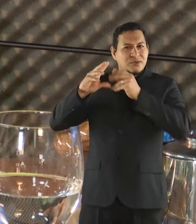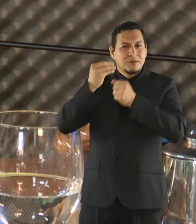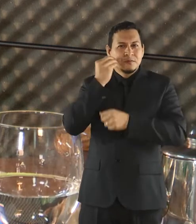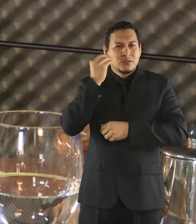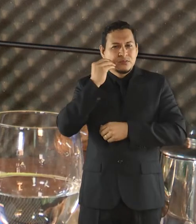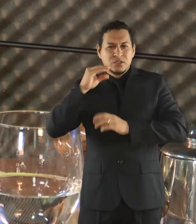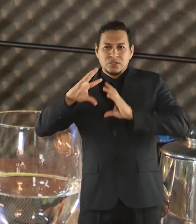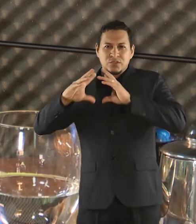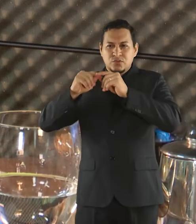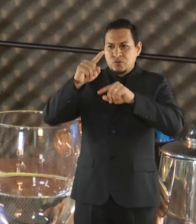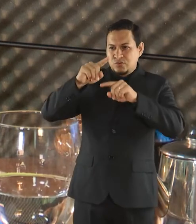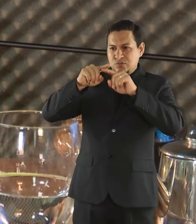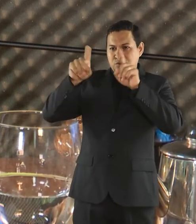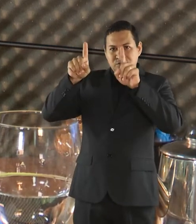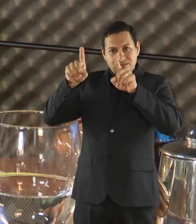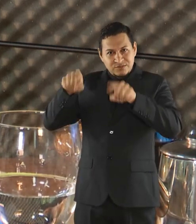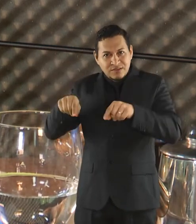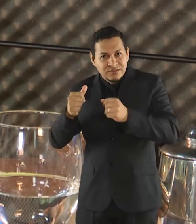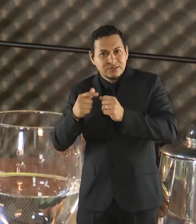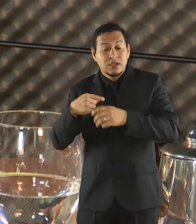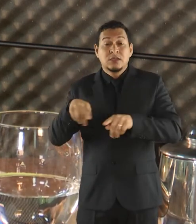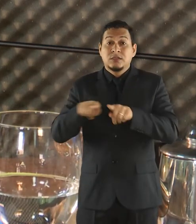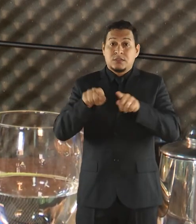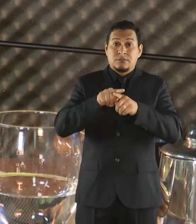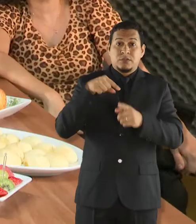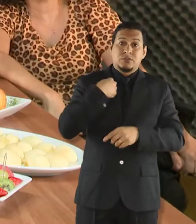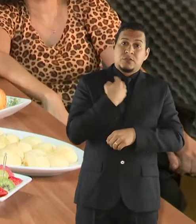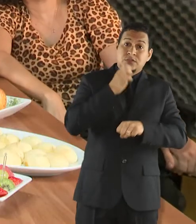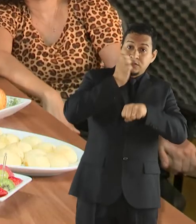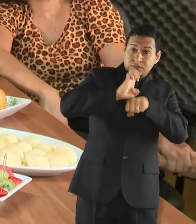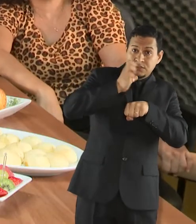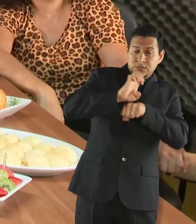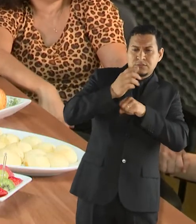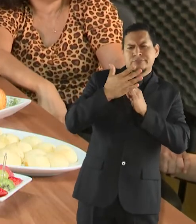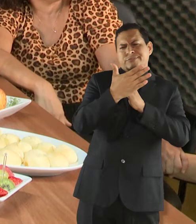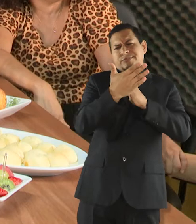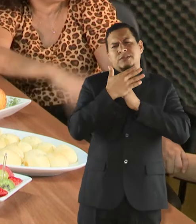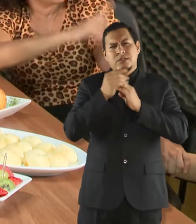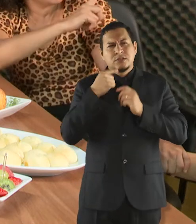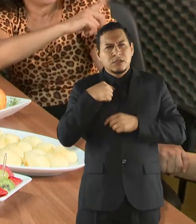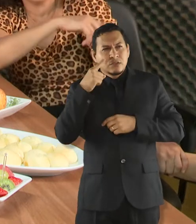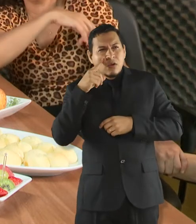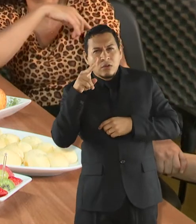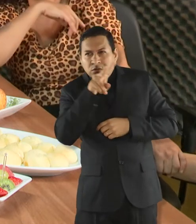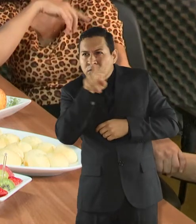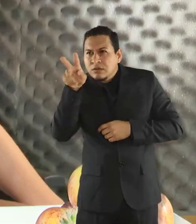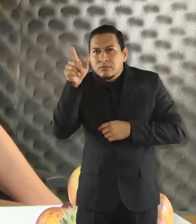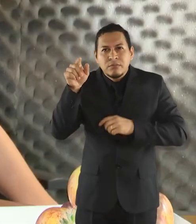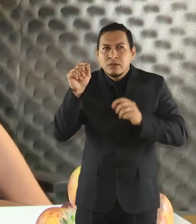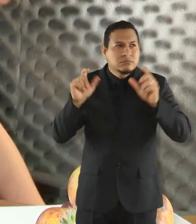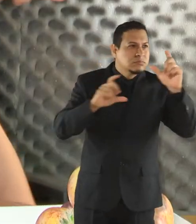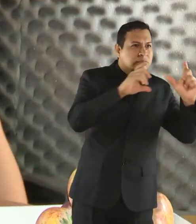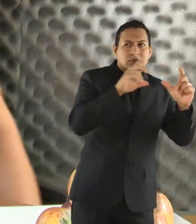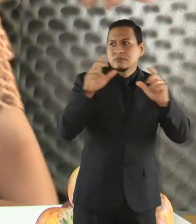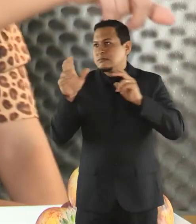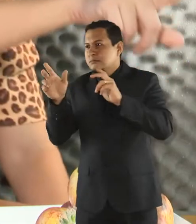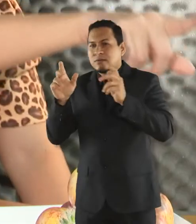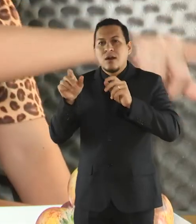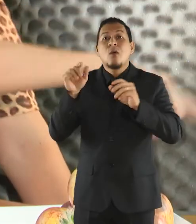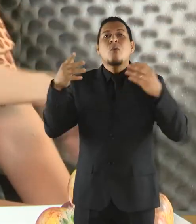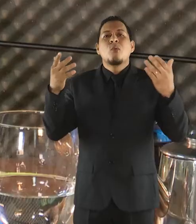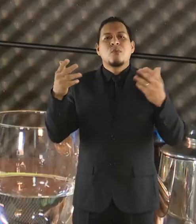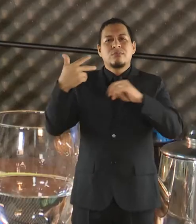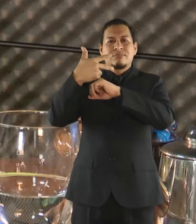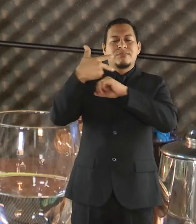todos os servidores, colaboradores, nossos É. queridos estagiários que estão nos ajudando. Eu já tô olhando para a câmera da outra, que tô doidinho, o outro tá me dizendo que a